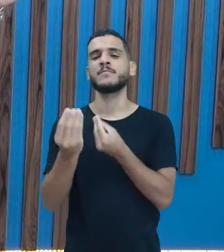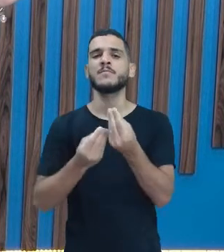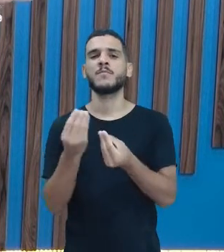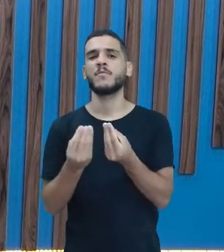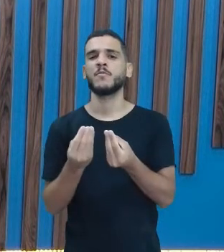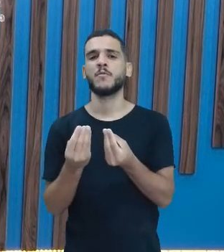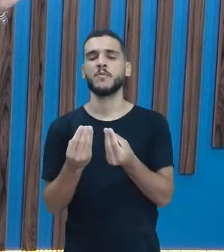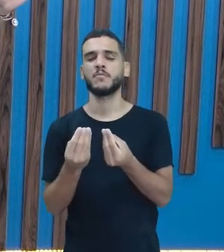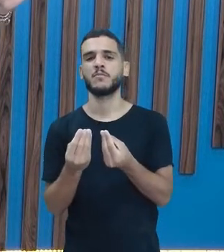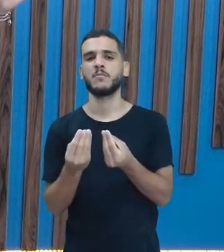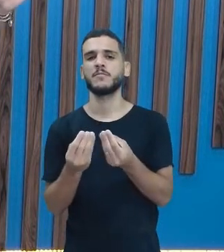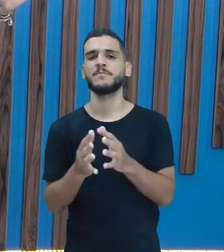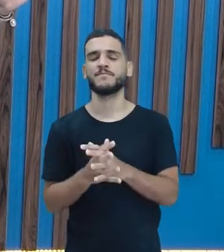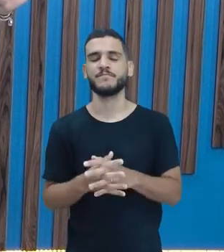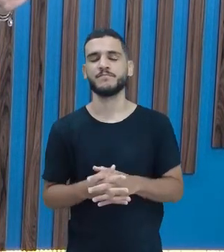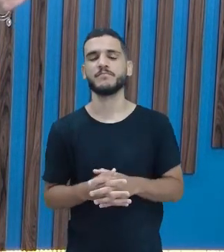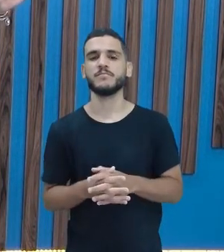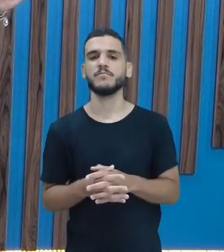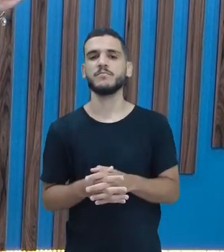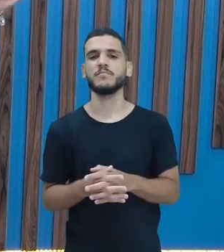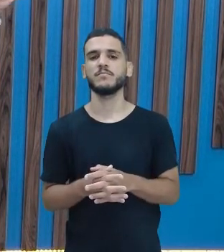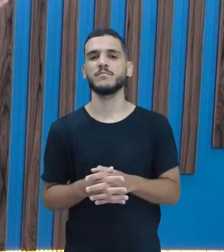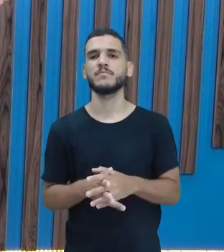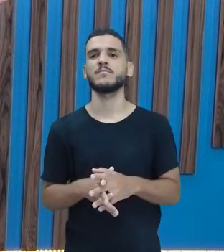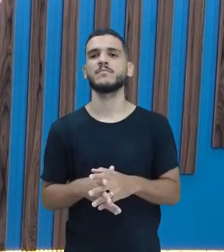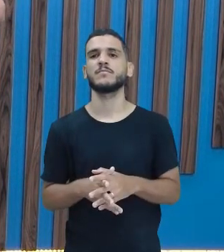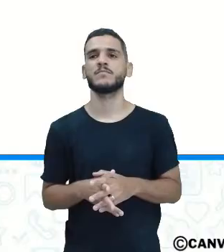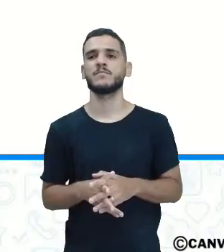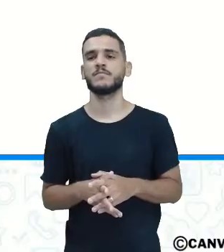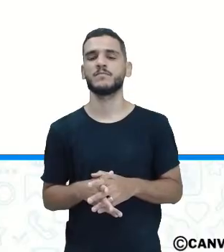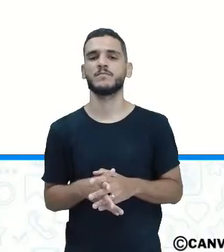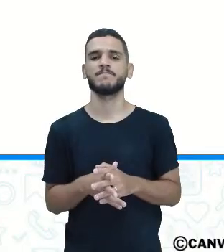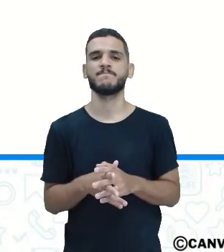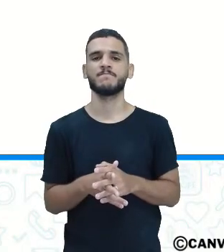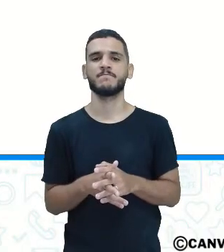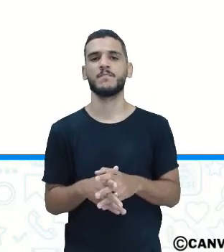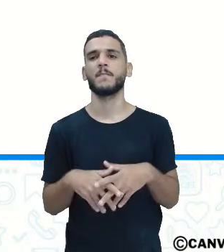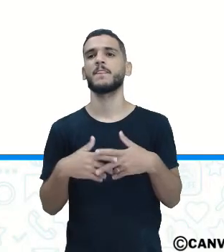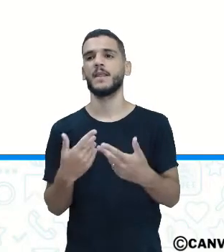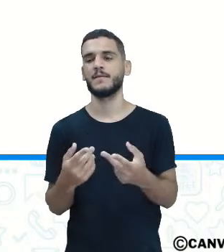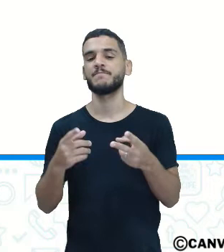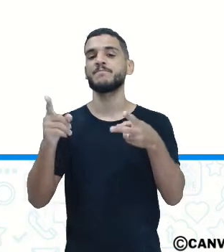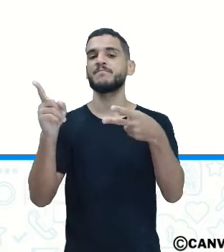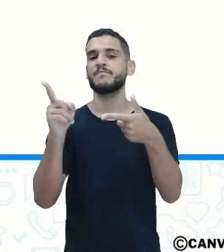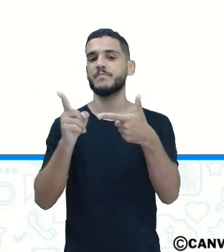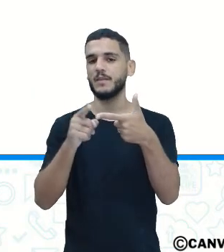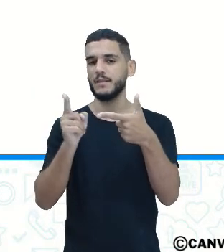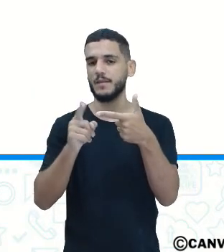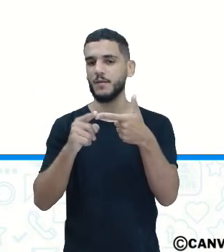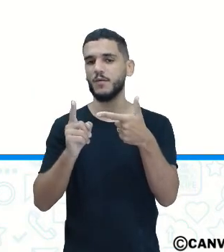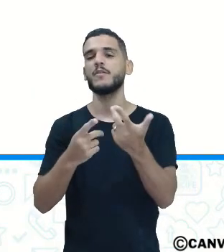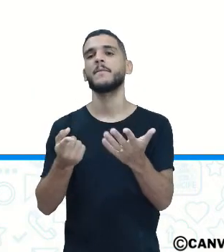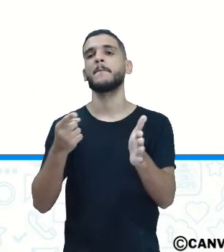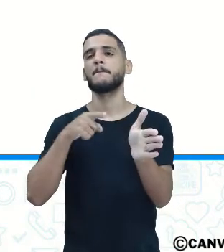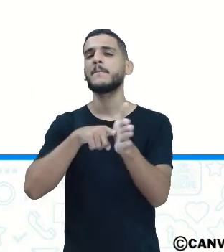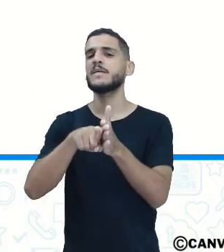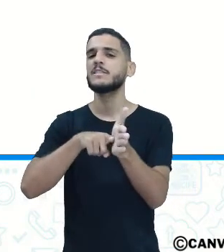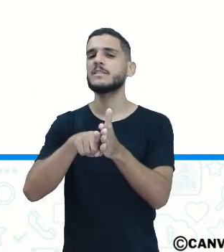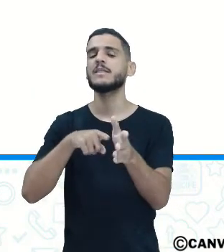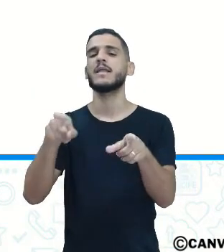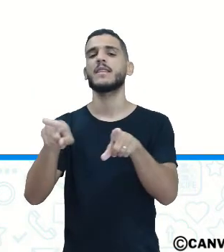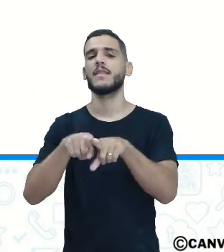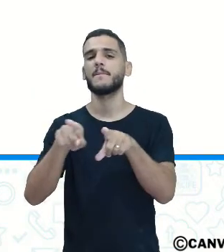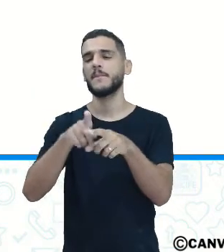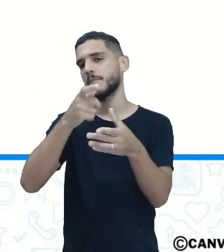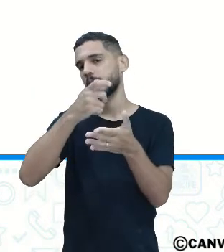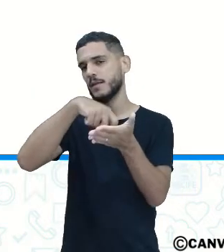questão. Seria por aí, tá certo? Aí, pesquisa e anotação do resultado. Eu